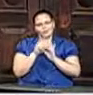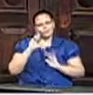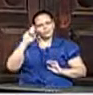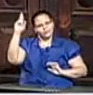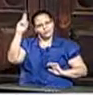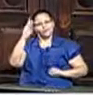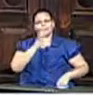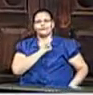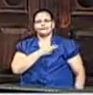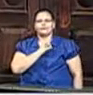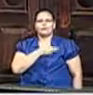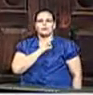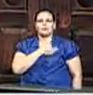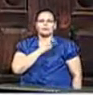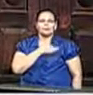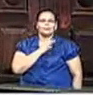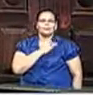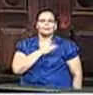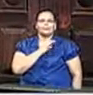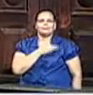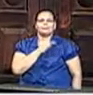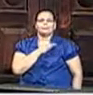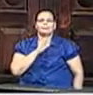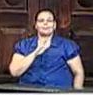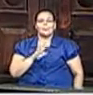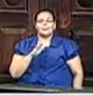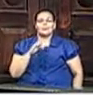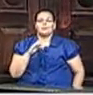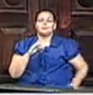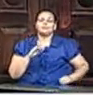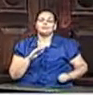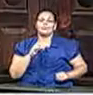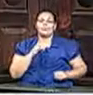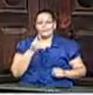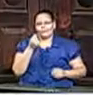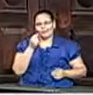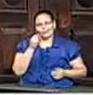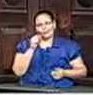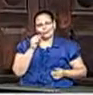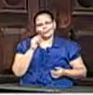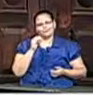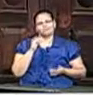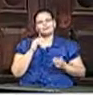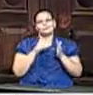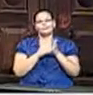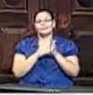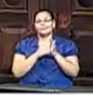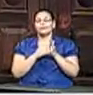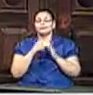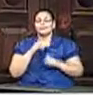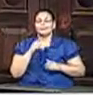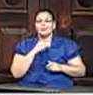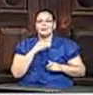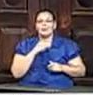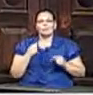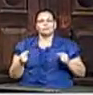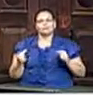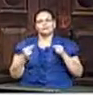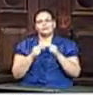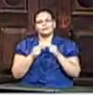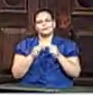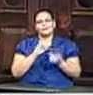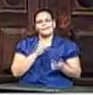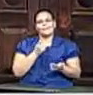fiscal, mas com um teto. E o teto tem o objetivo de pagar os